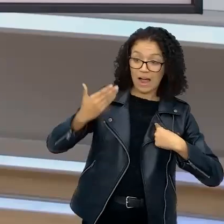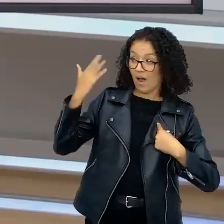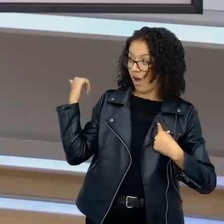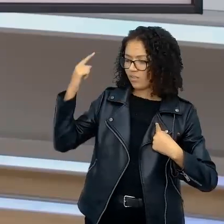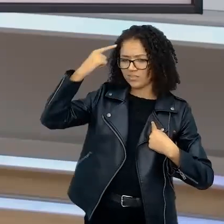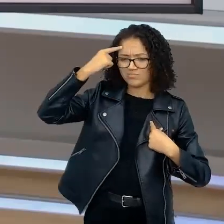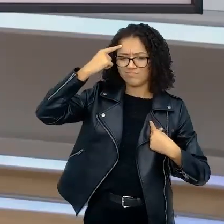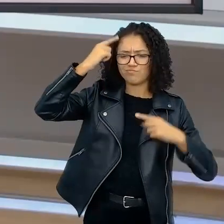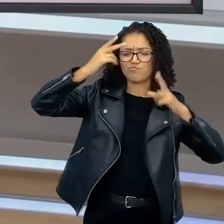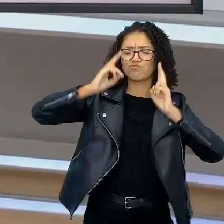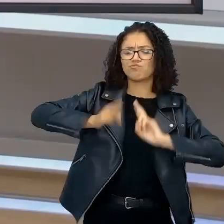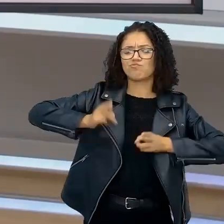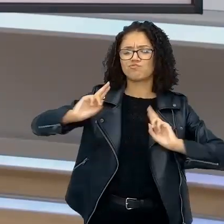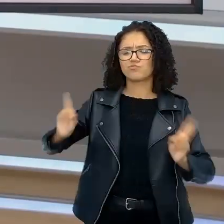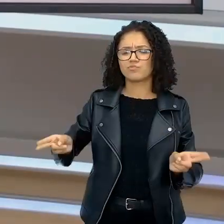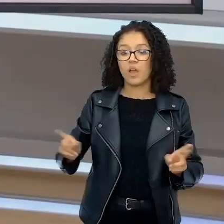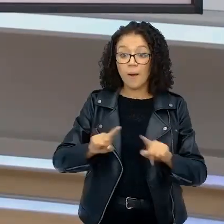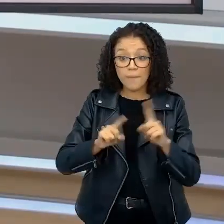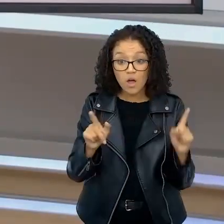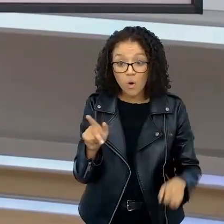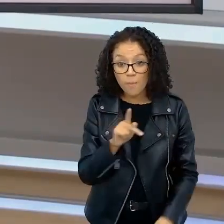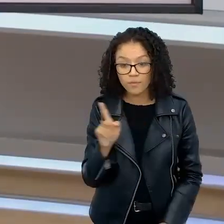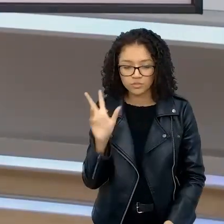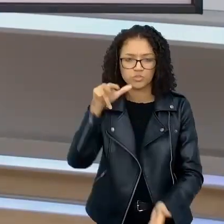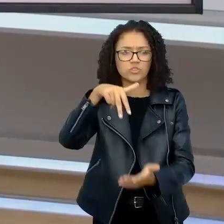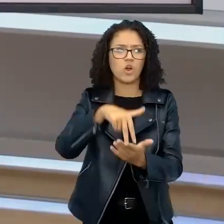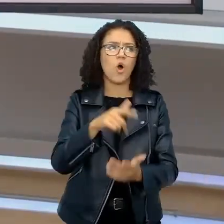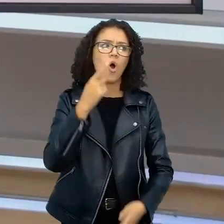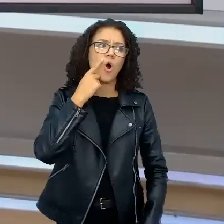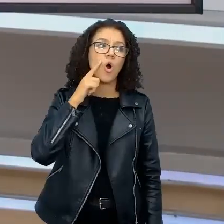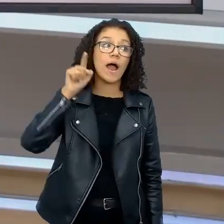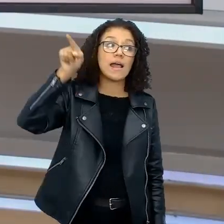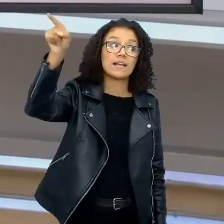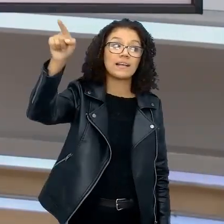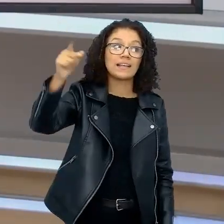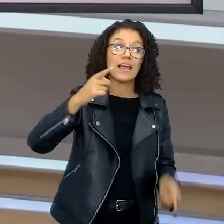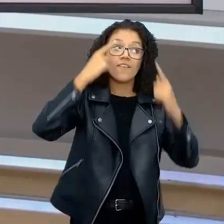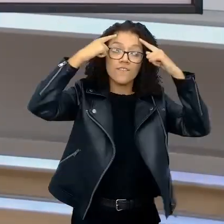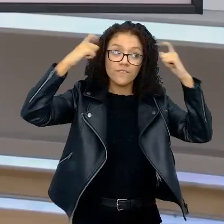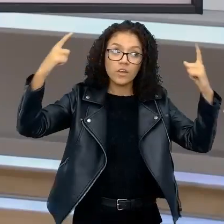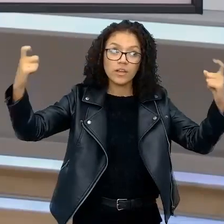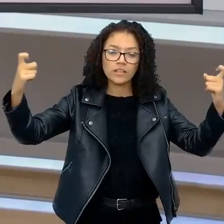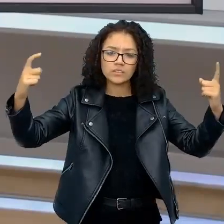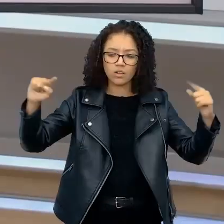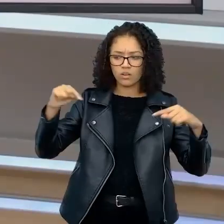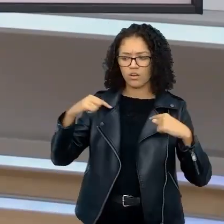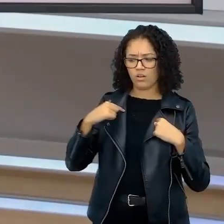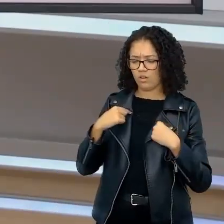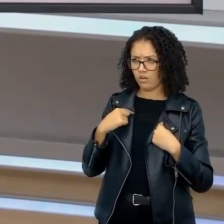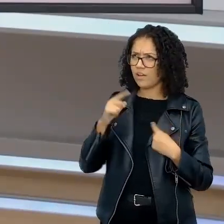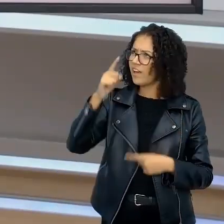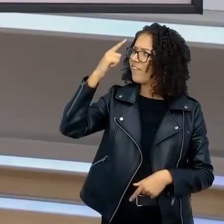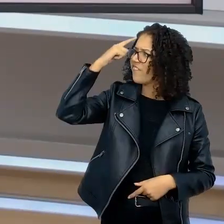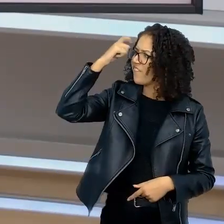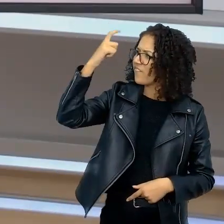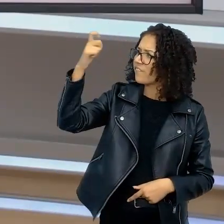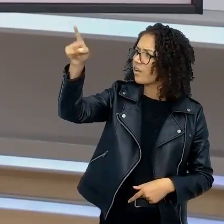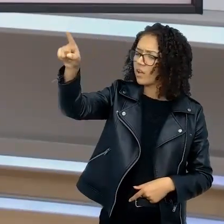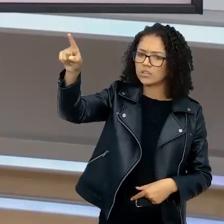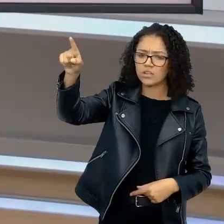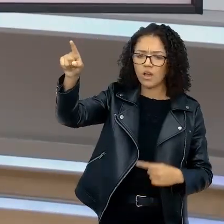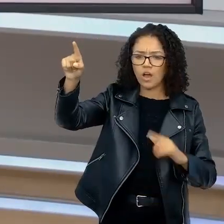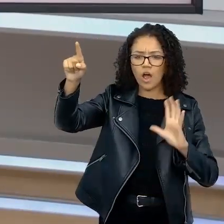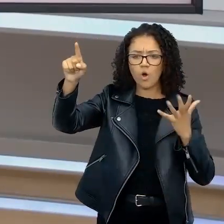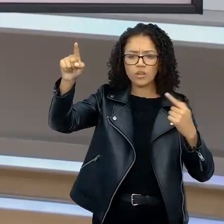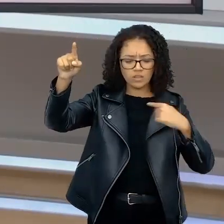quando o professor fala, olha, gente, isso é uma situação de violência, ela fala assim, opa, peraí, isso acontece comigo. E